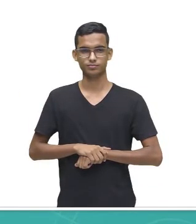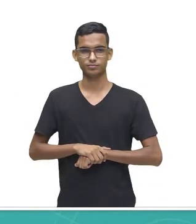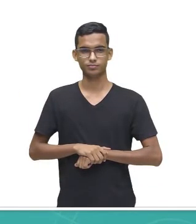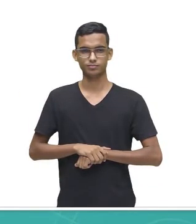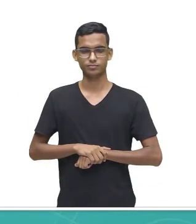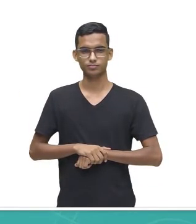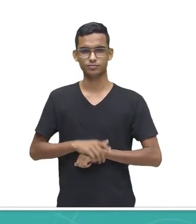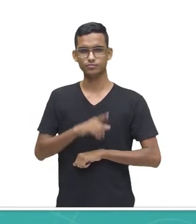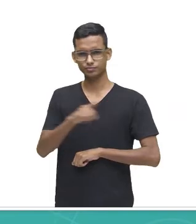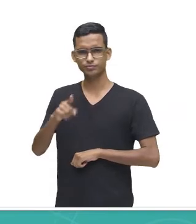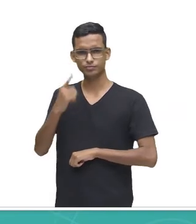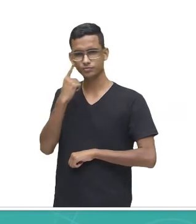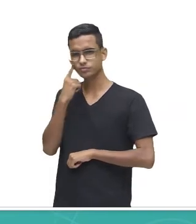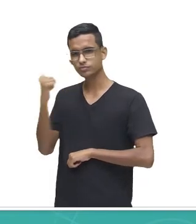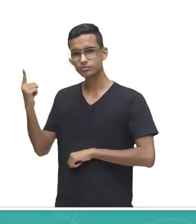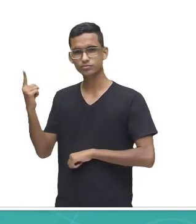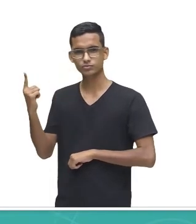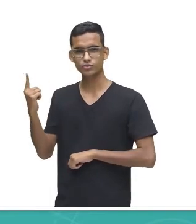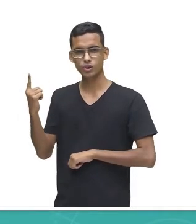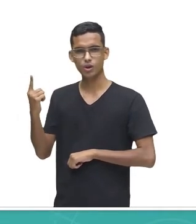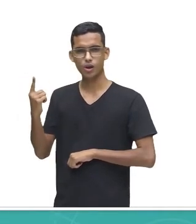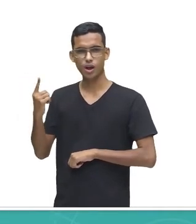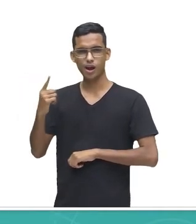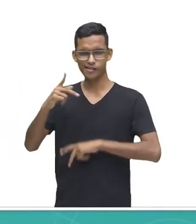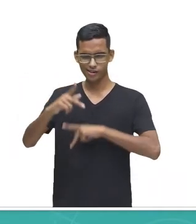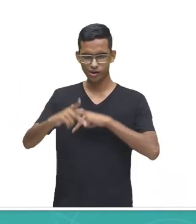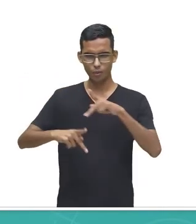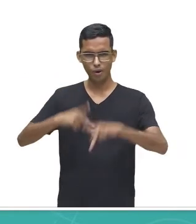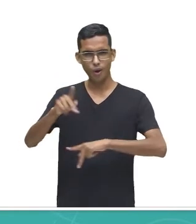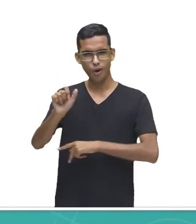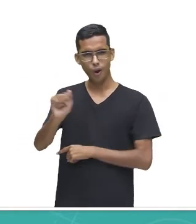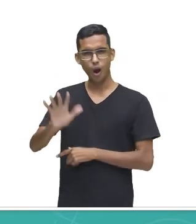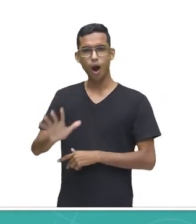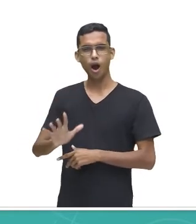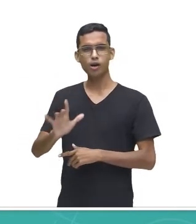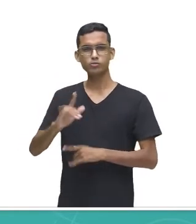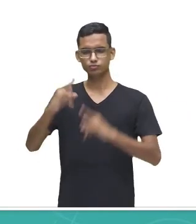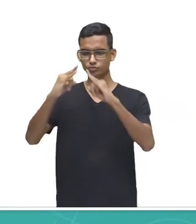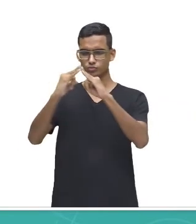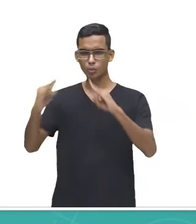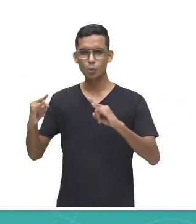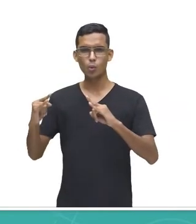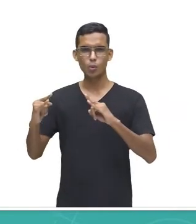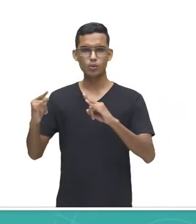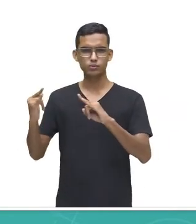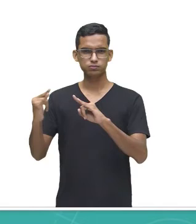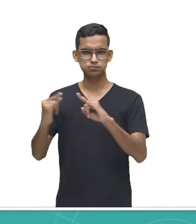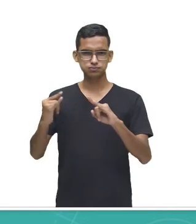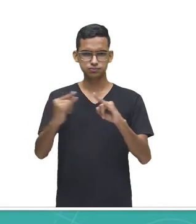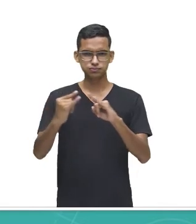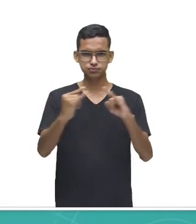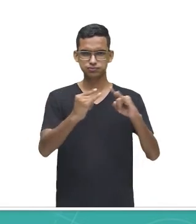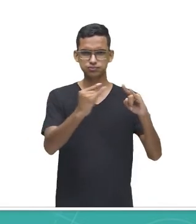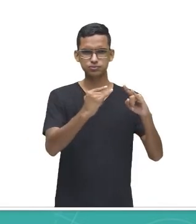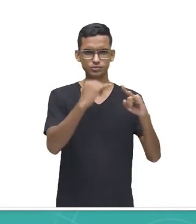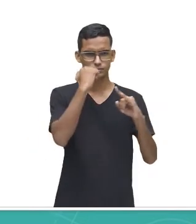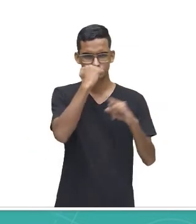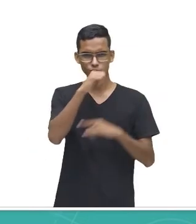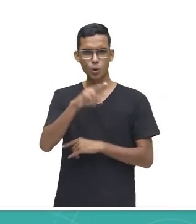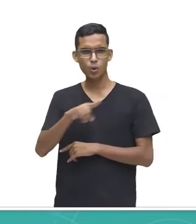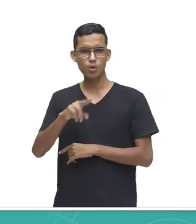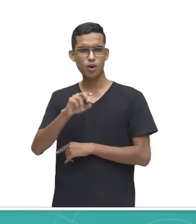Vocês estão vendo aí eles com uma tenda e nesta tenda o que acontece? São os zangbetos, que se